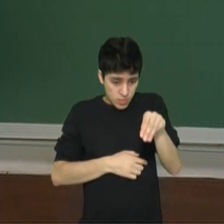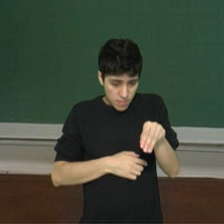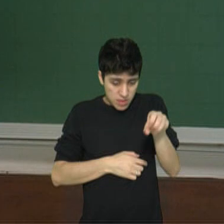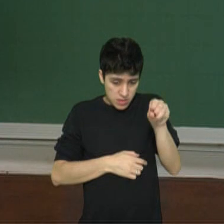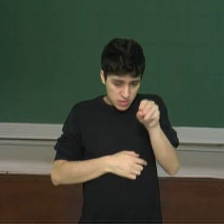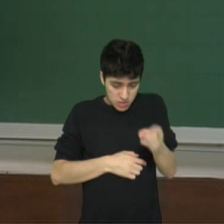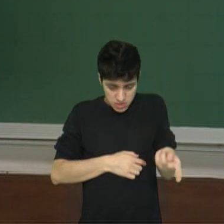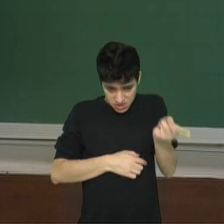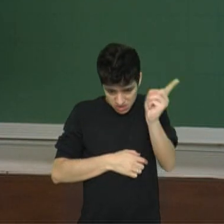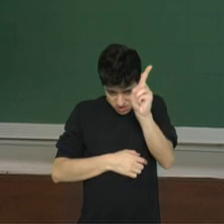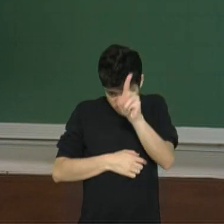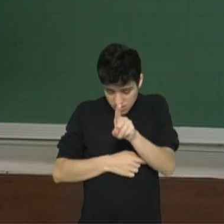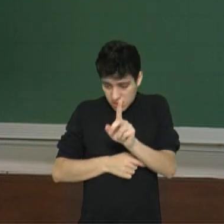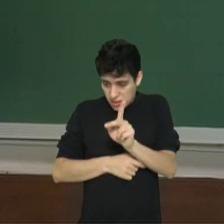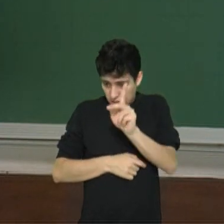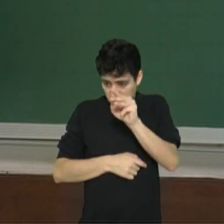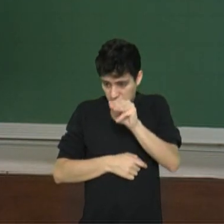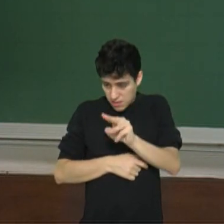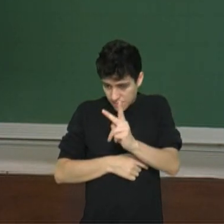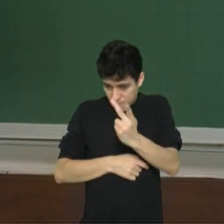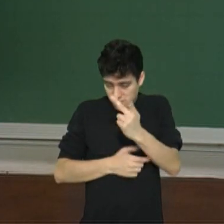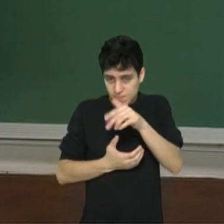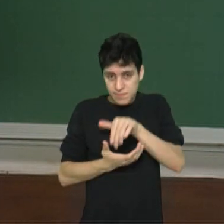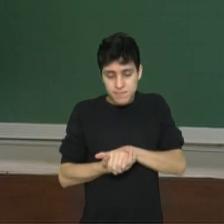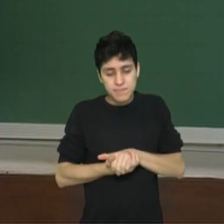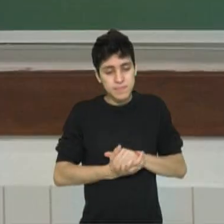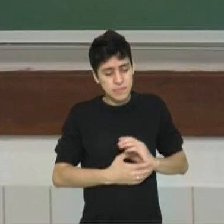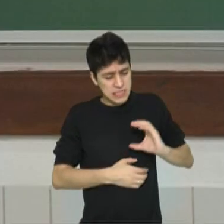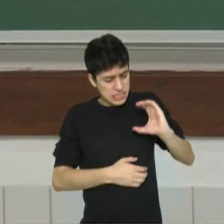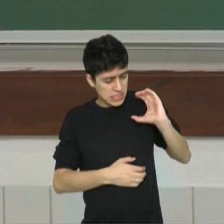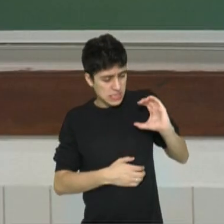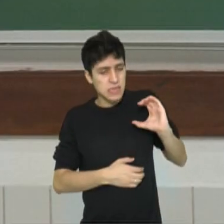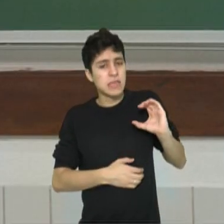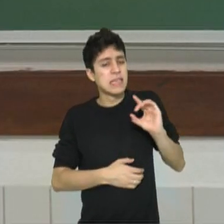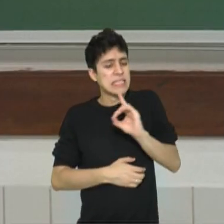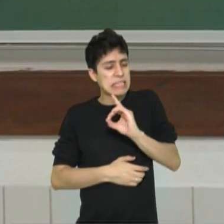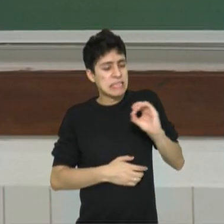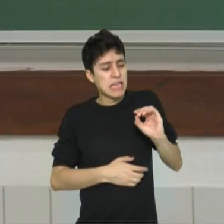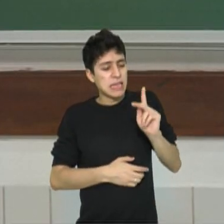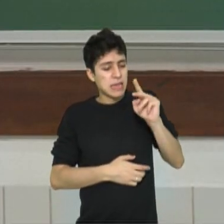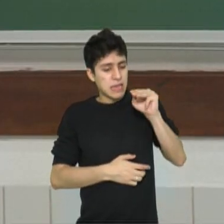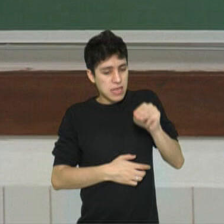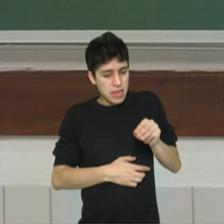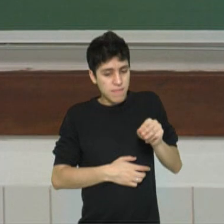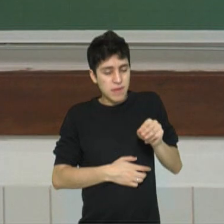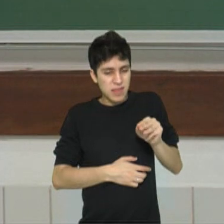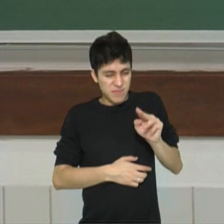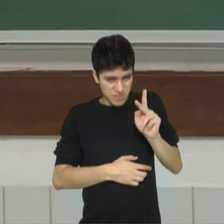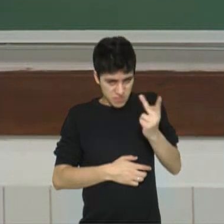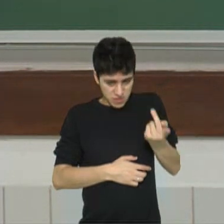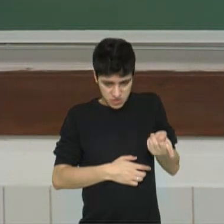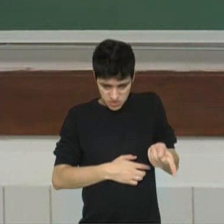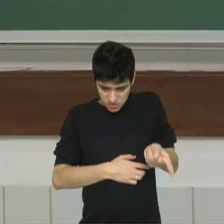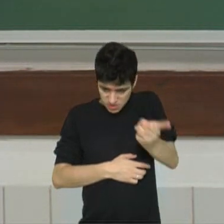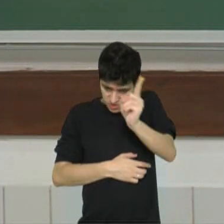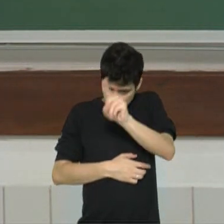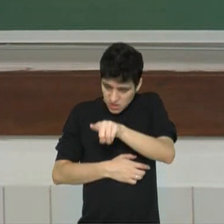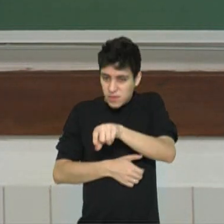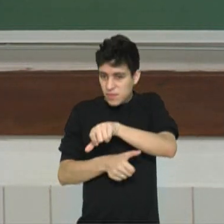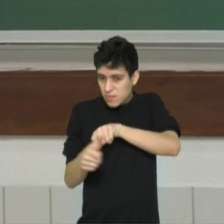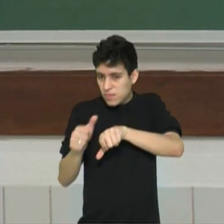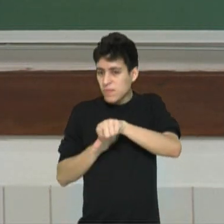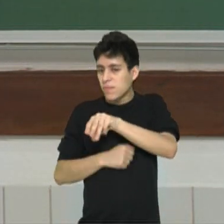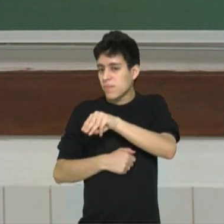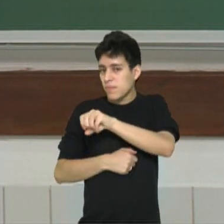vai transformar para quilômetros por hora. Na letra C, 100 quilômetros por hora, transforme para metros por